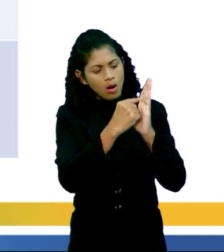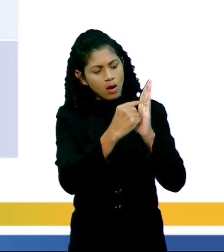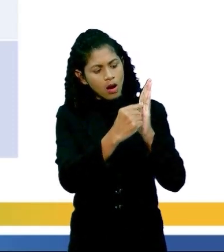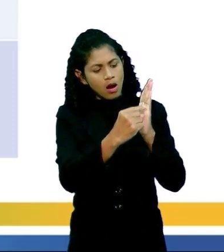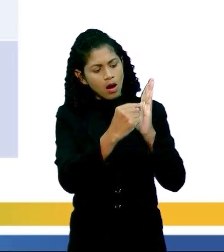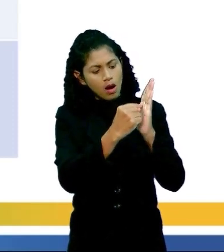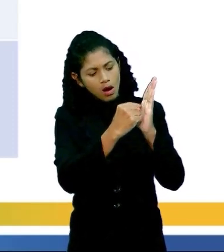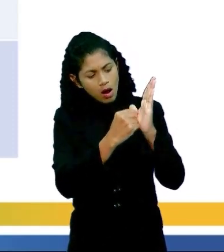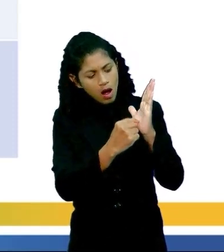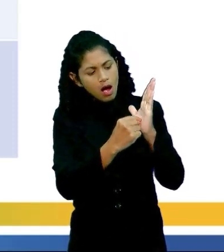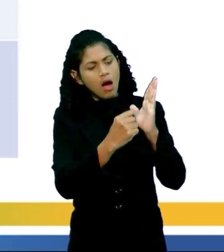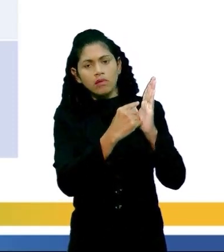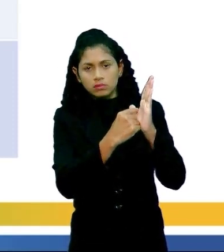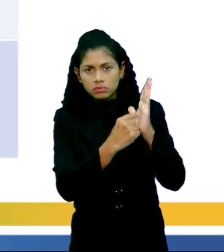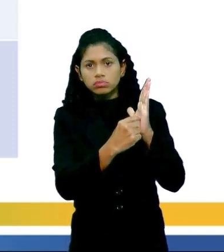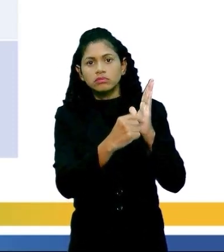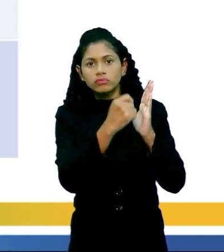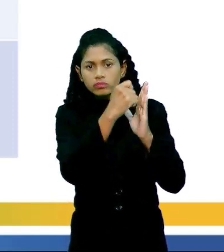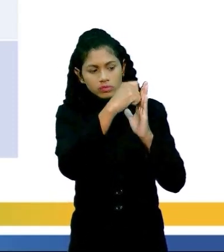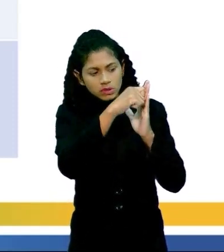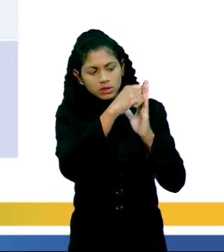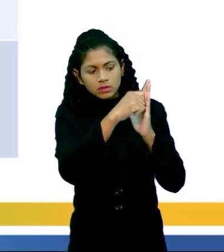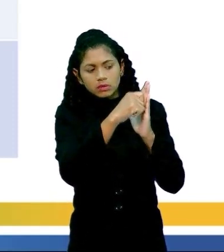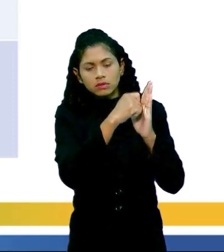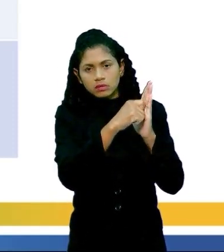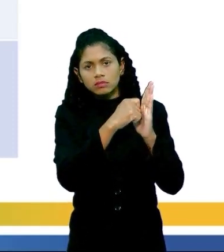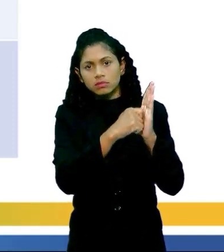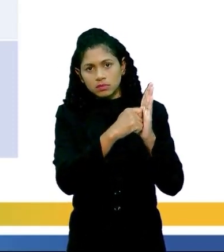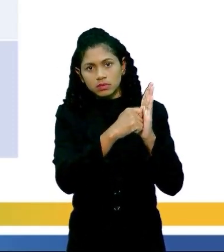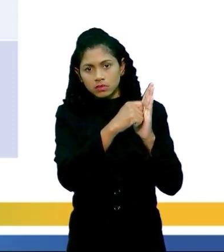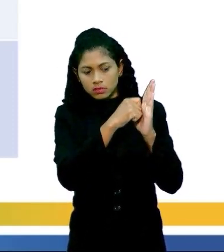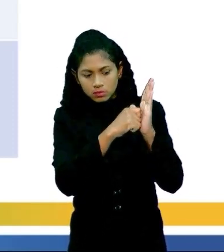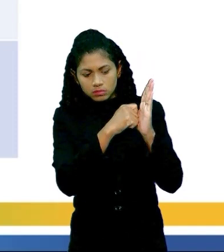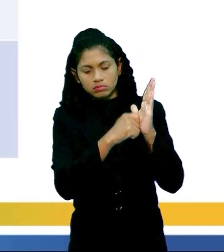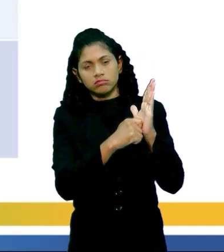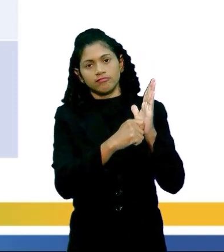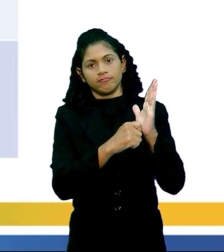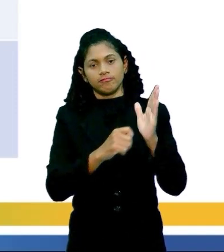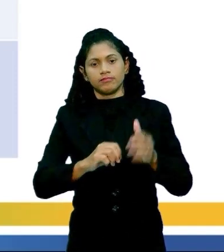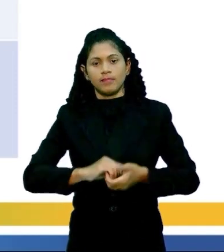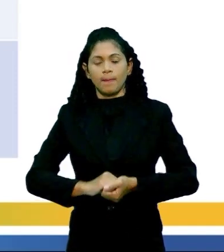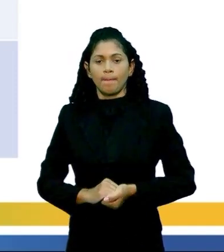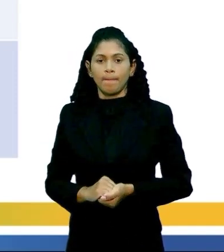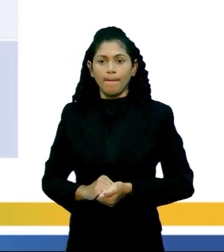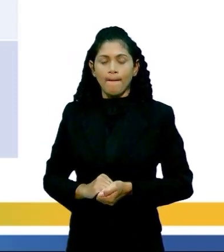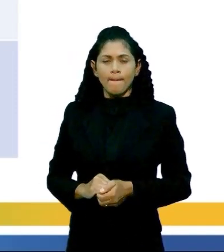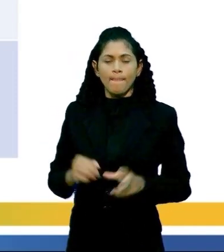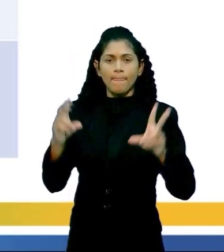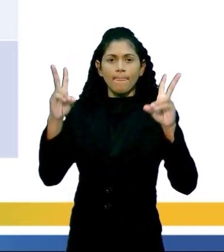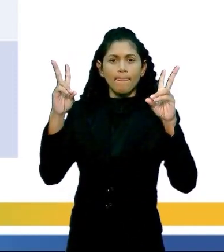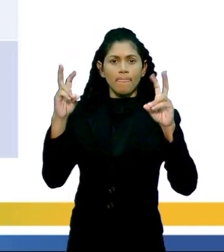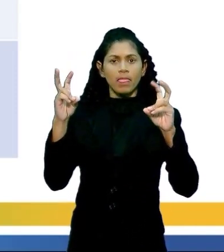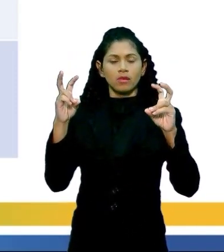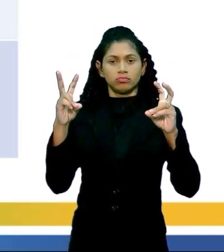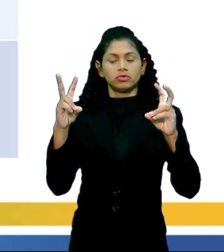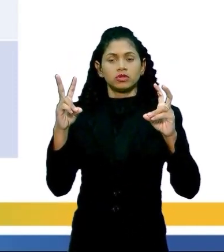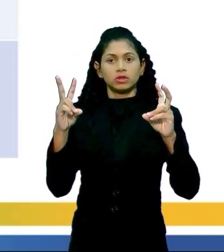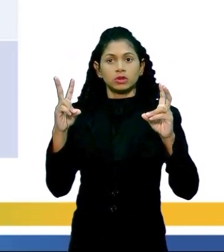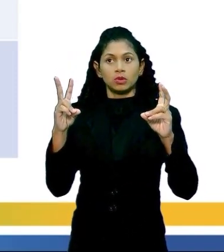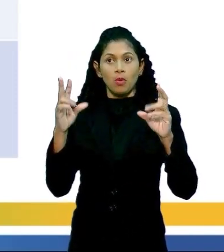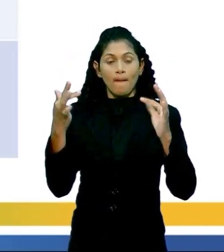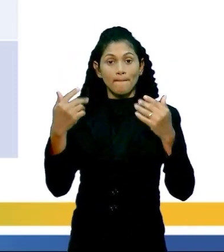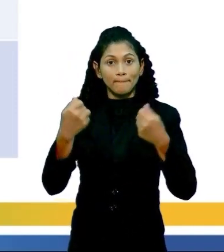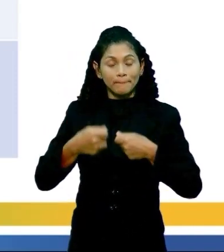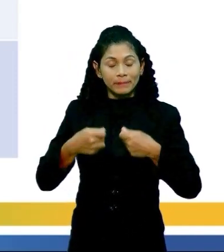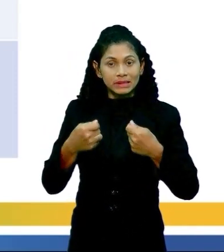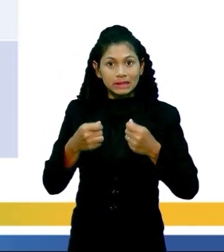Ou seja, ele é algo criativo, né? É como se você, naquele título, você quisesse chamar ao leitor